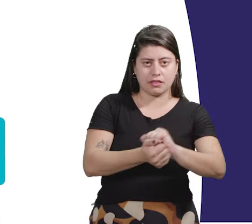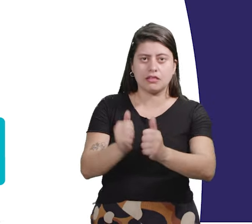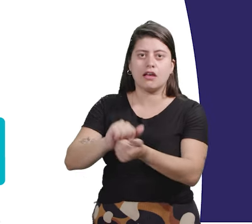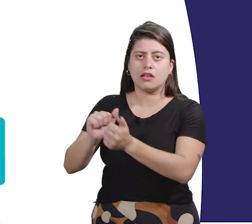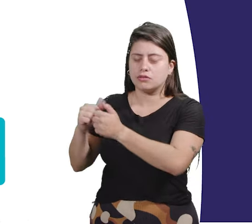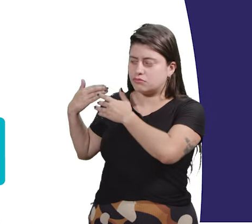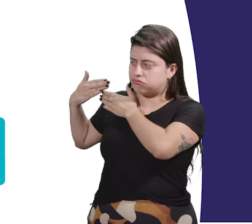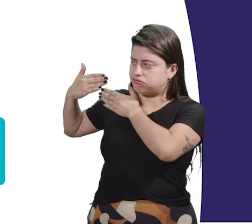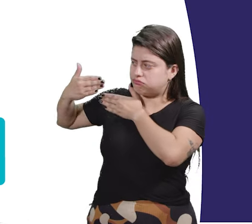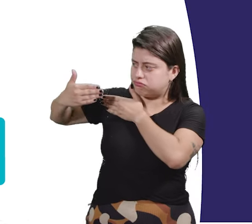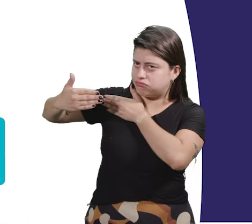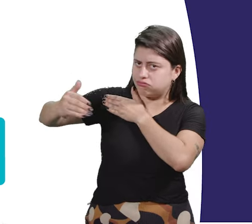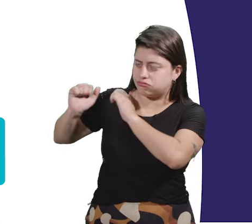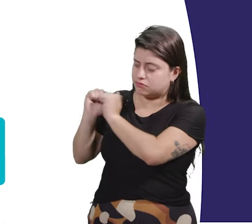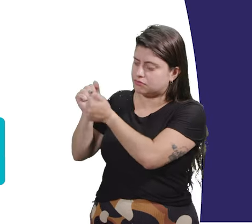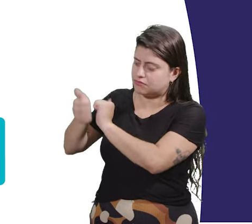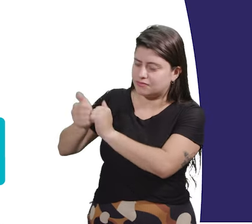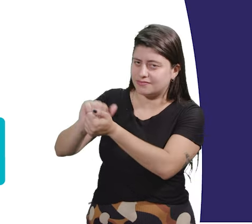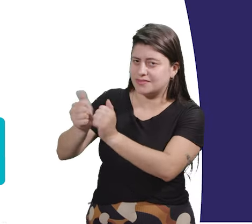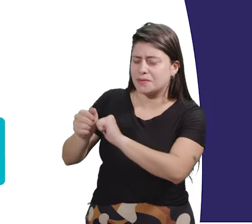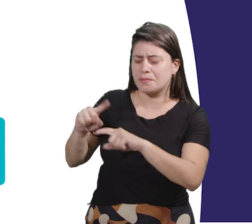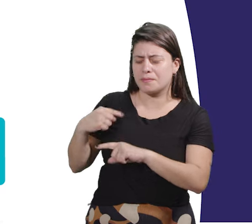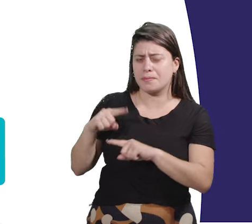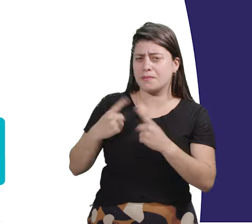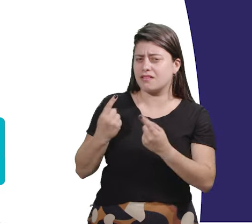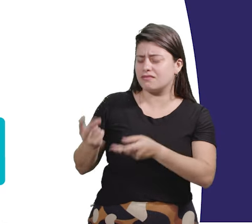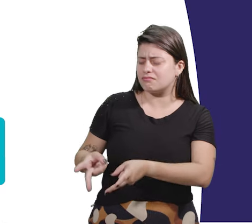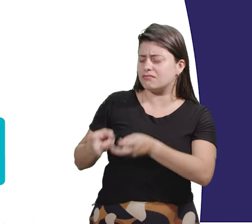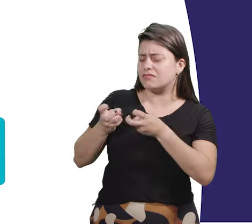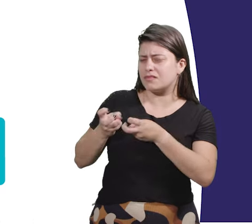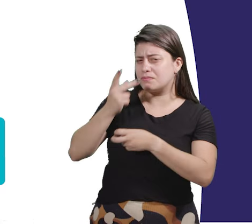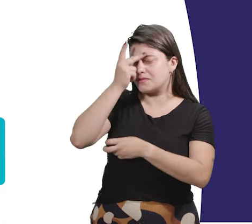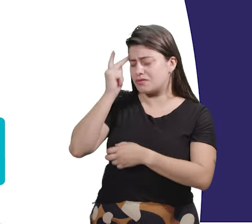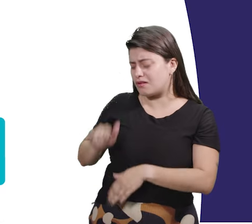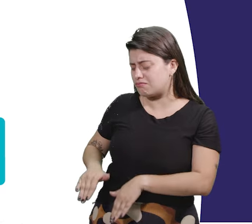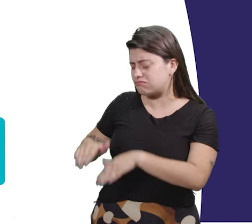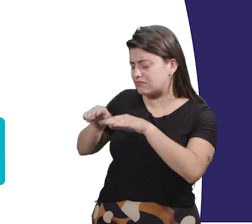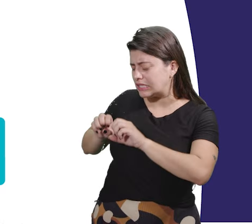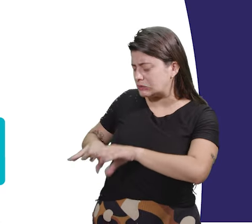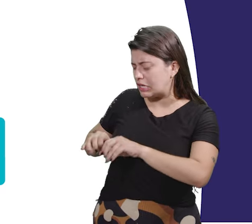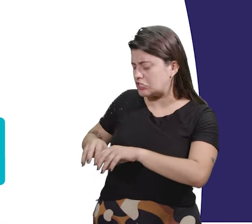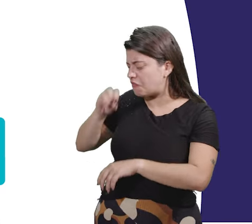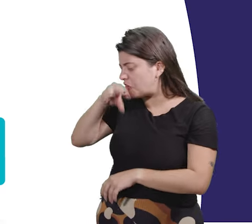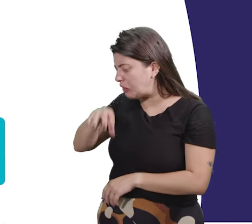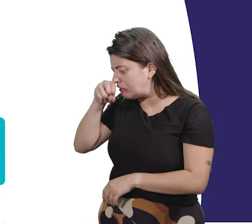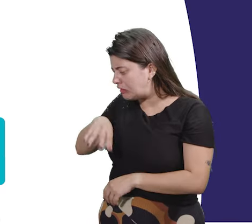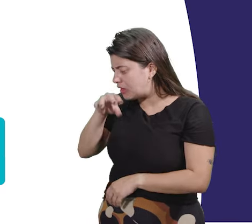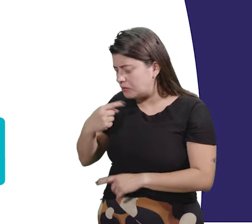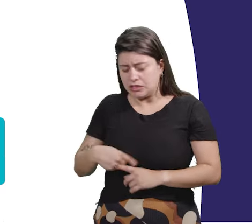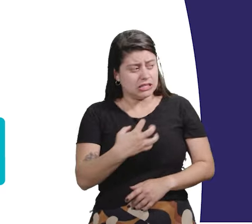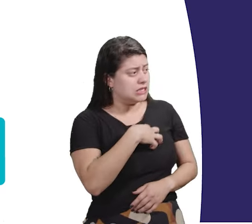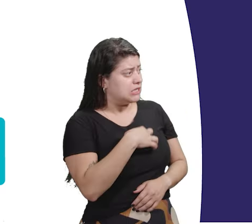pessoas que passaram, né, por esse tipo de educação pautada, por exemplo, na correção violenta, de medo e não de